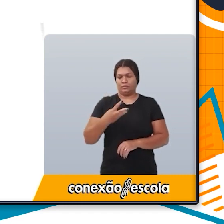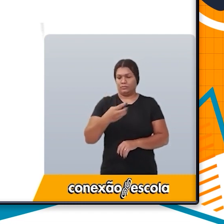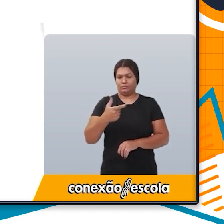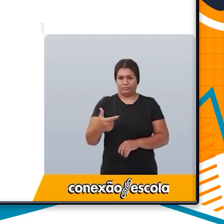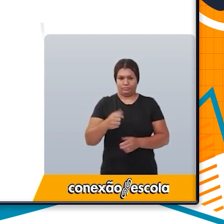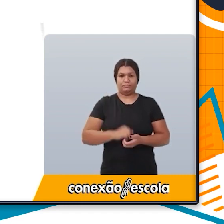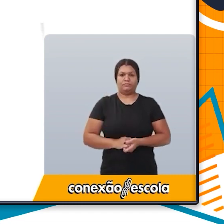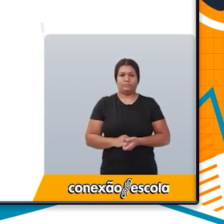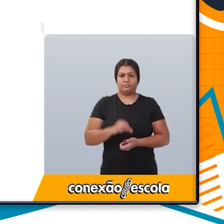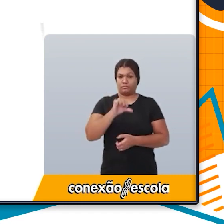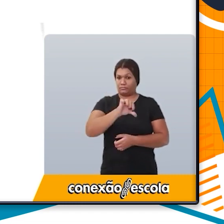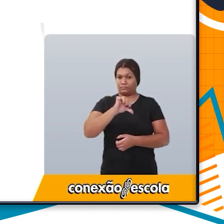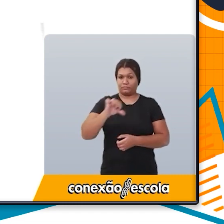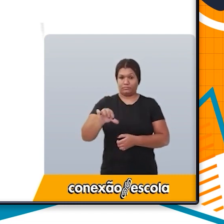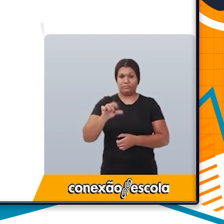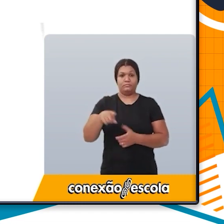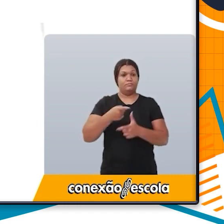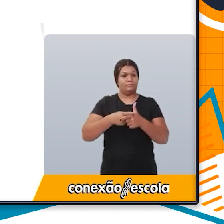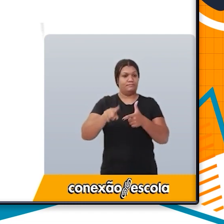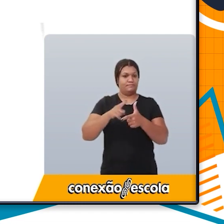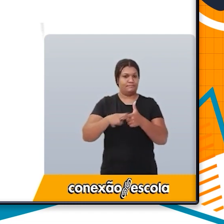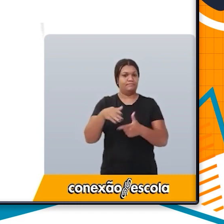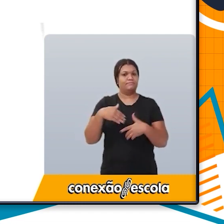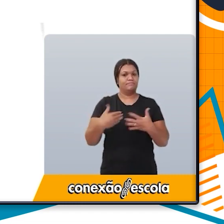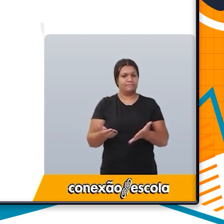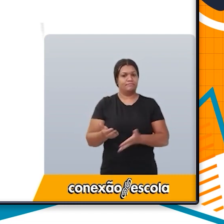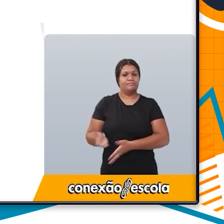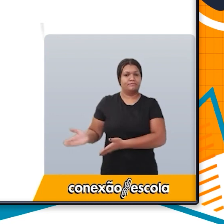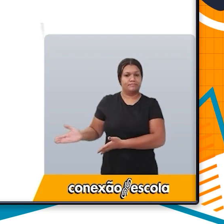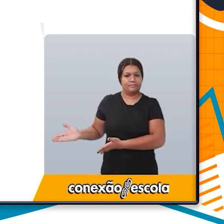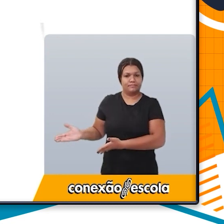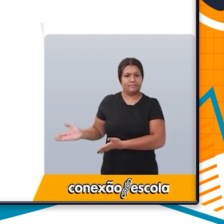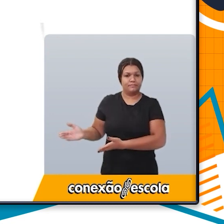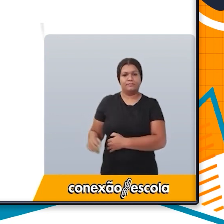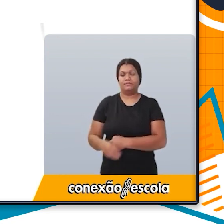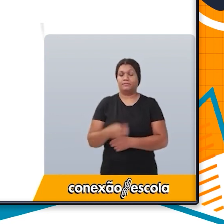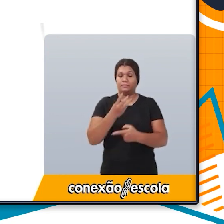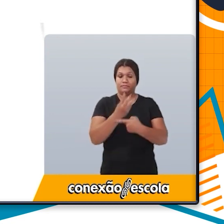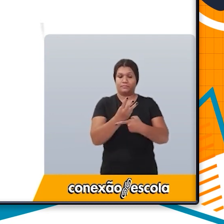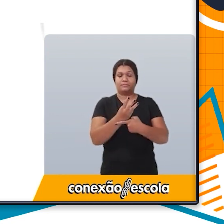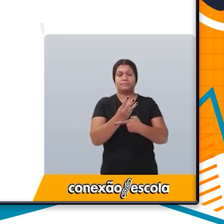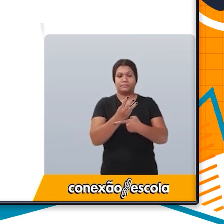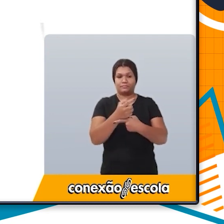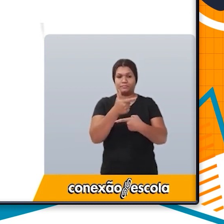O 99 vai dividir, então x igual a